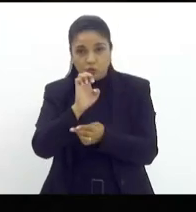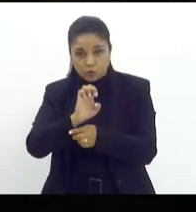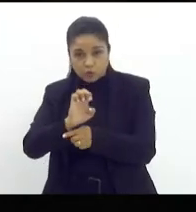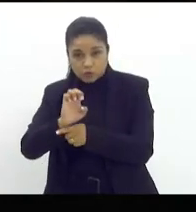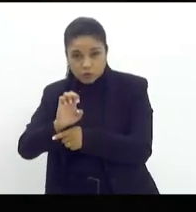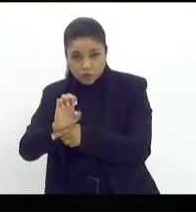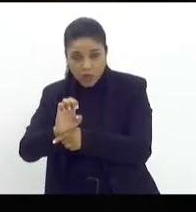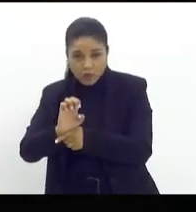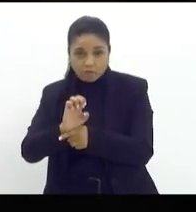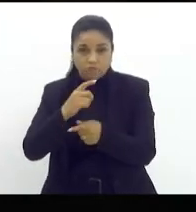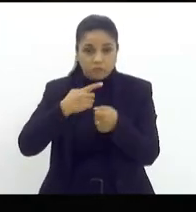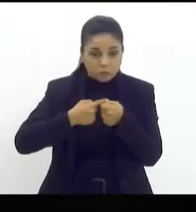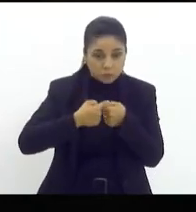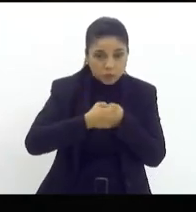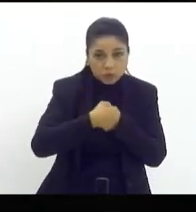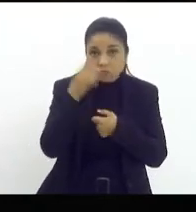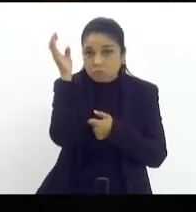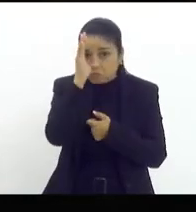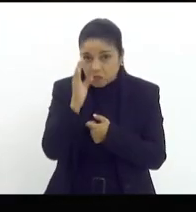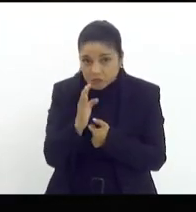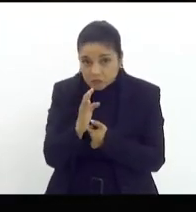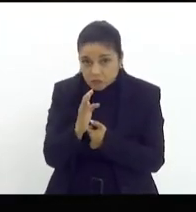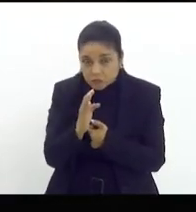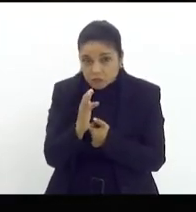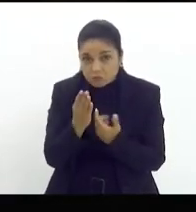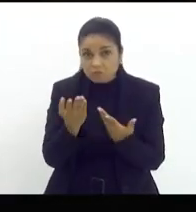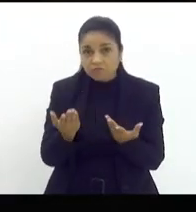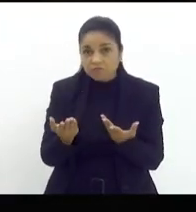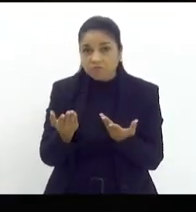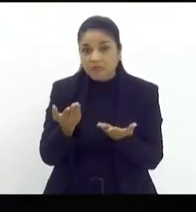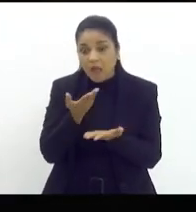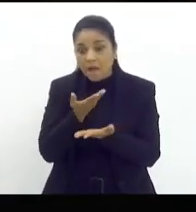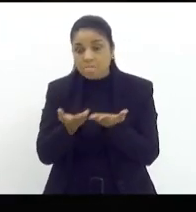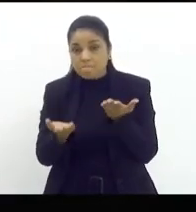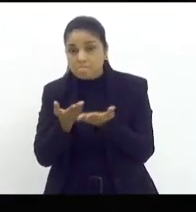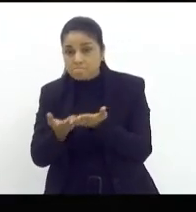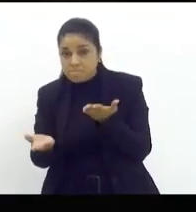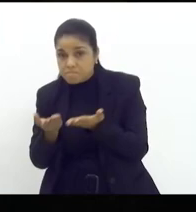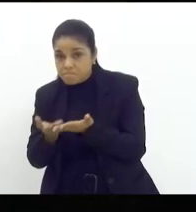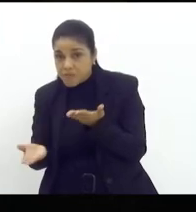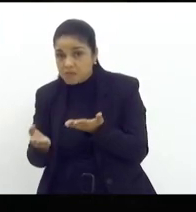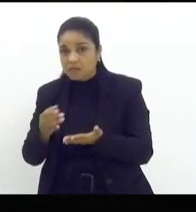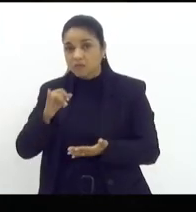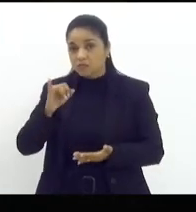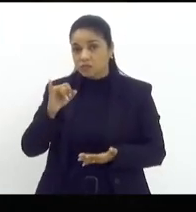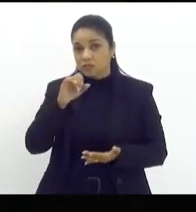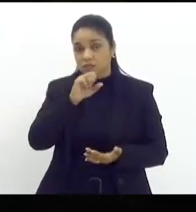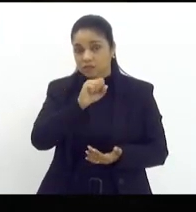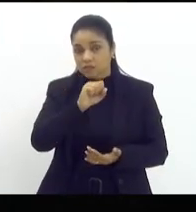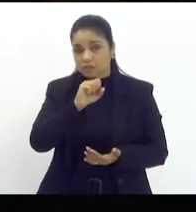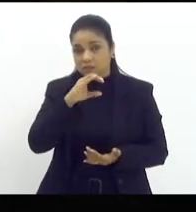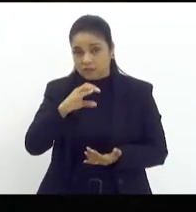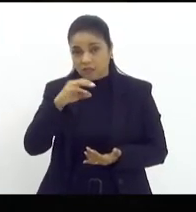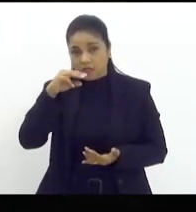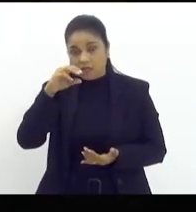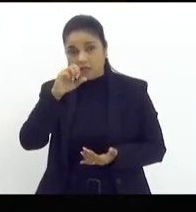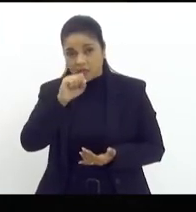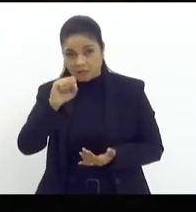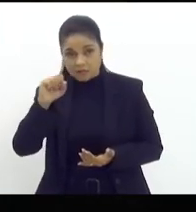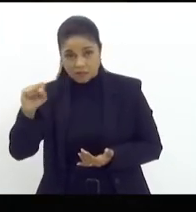e todos os municípios brasileiros a perda de ss do município